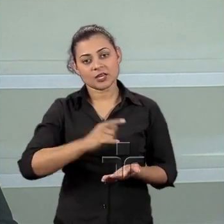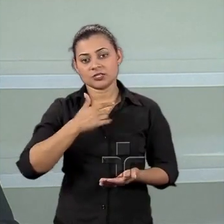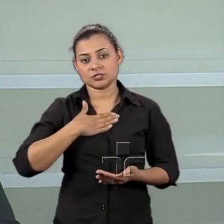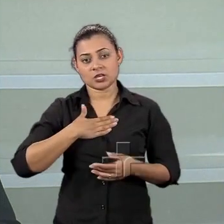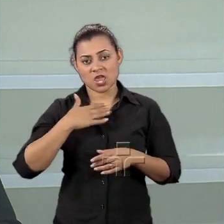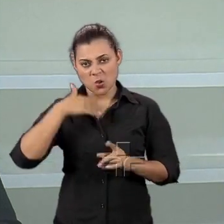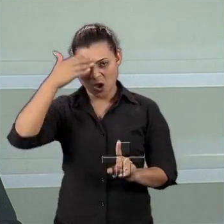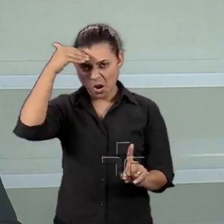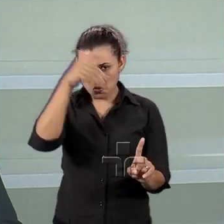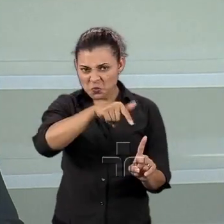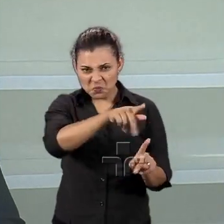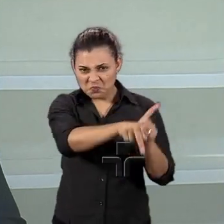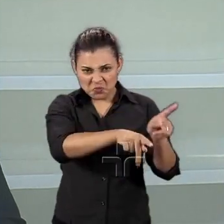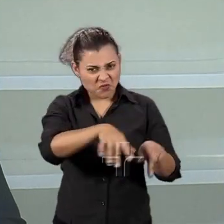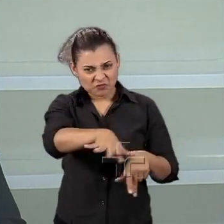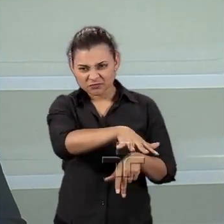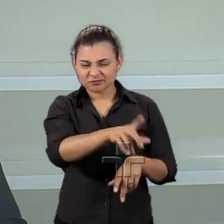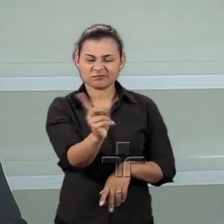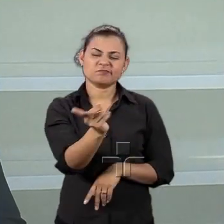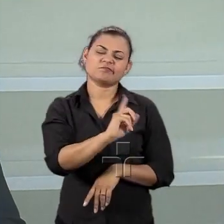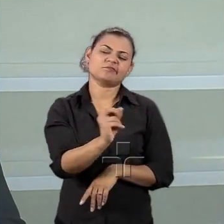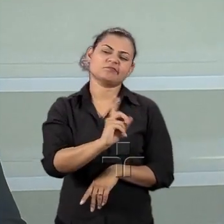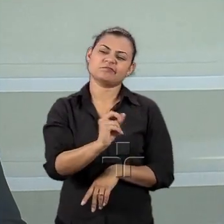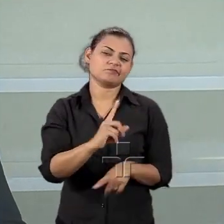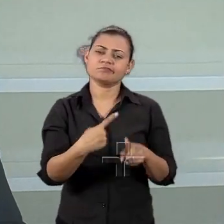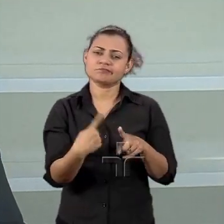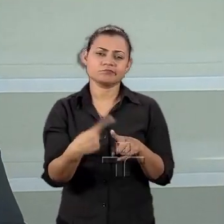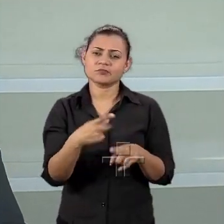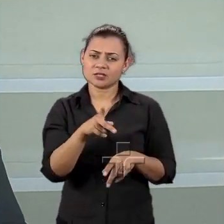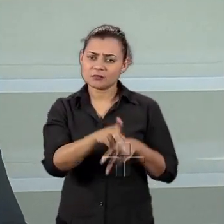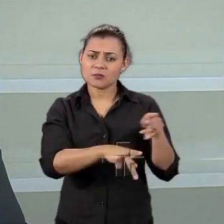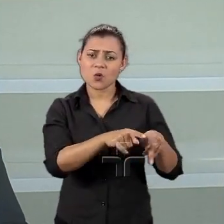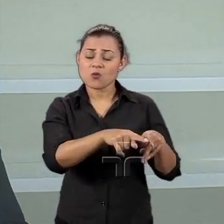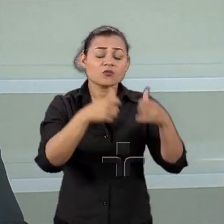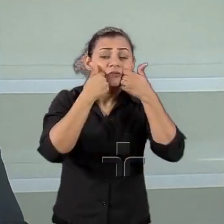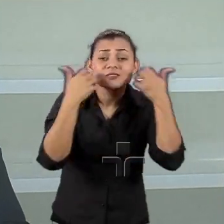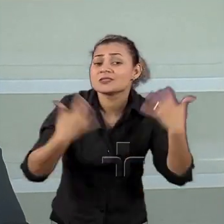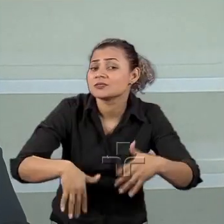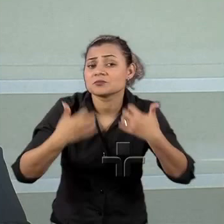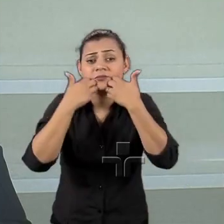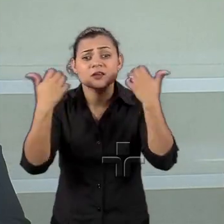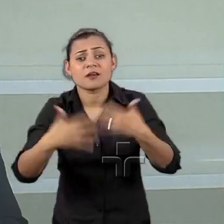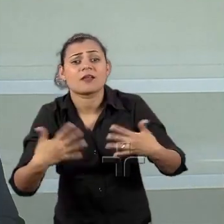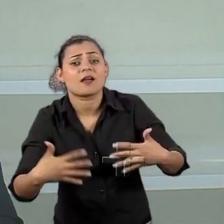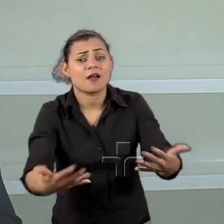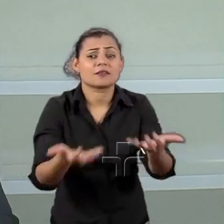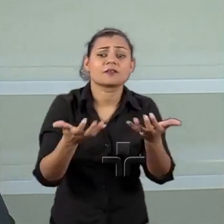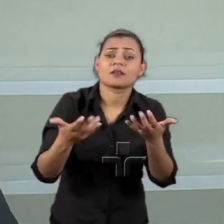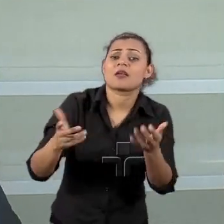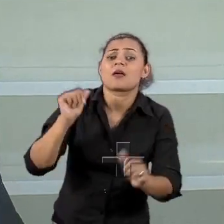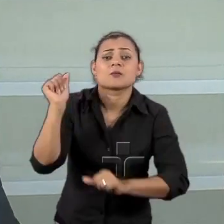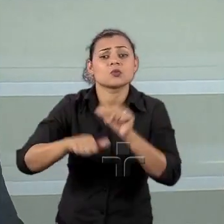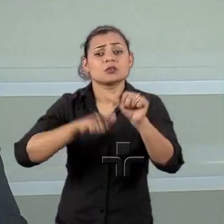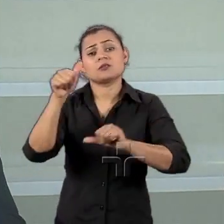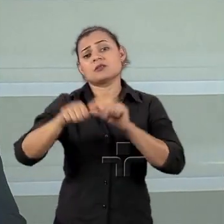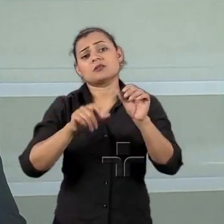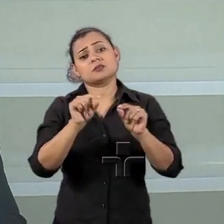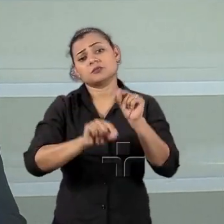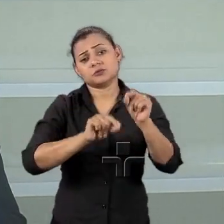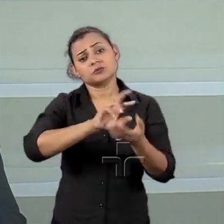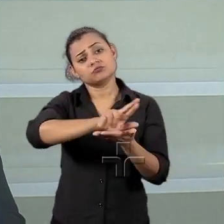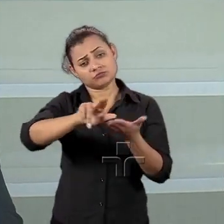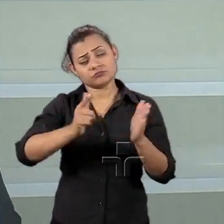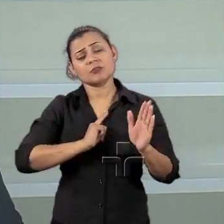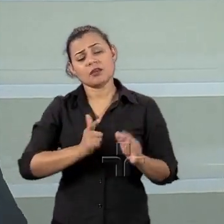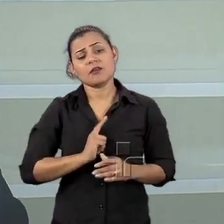os eleitores porque são pessoas que estão desesperadas por alguns motivos. E eu me alio a essas